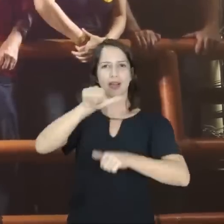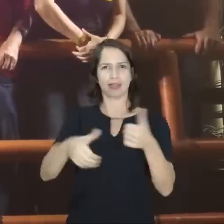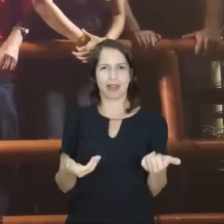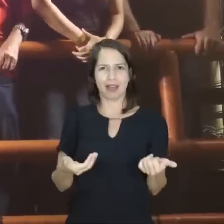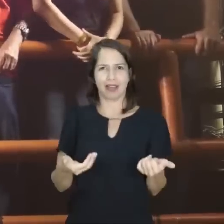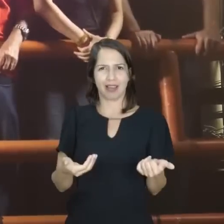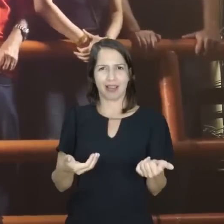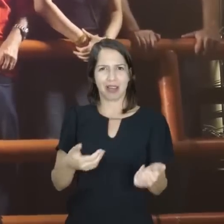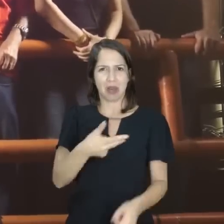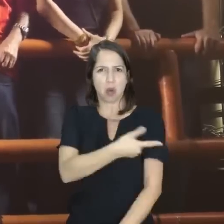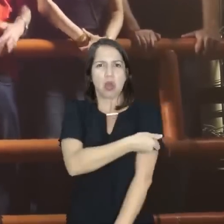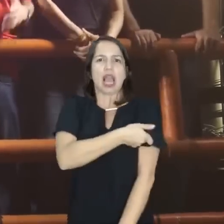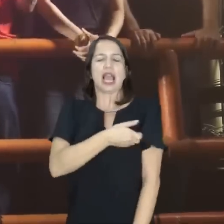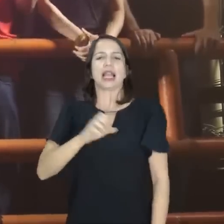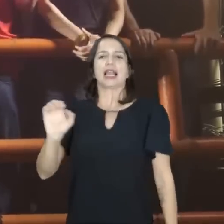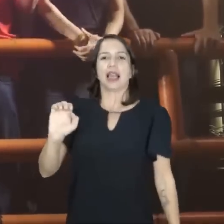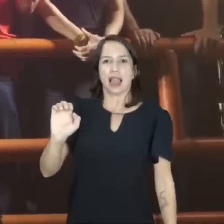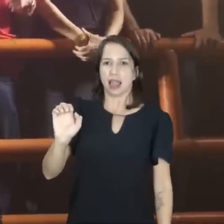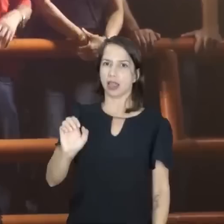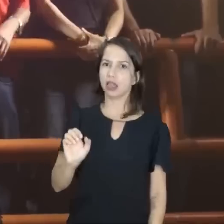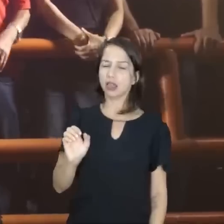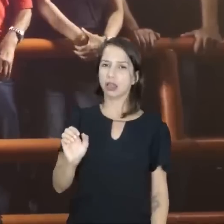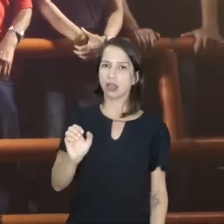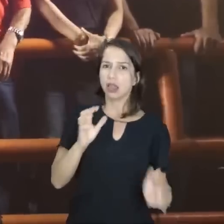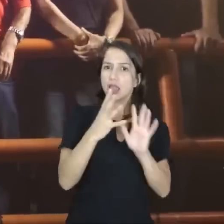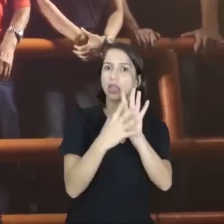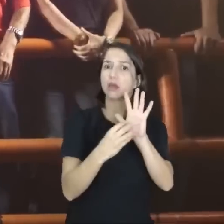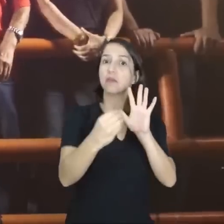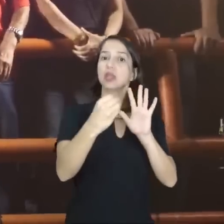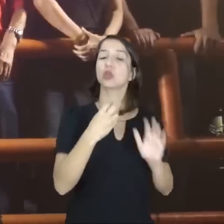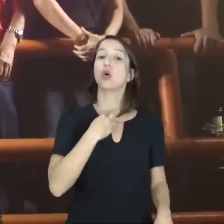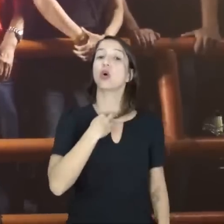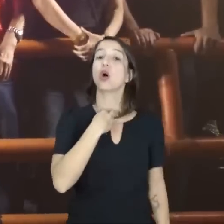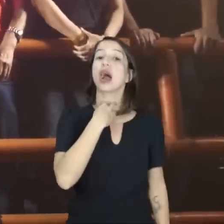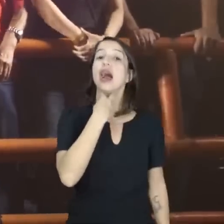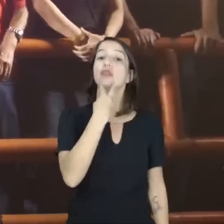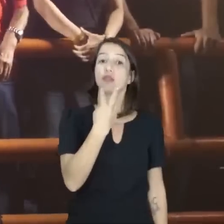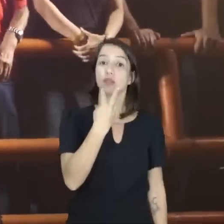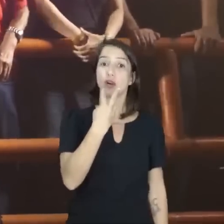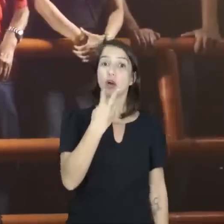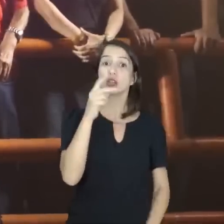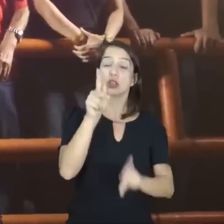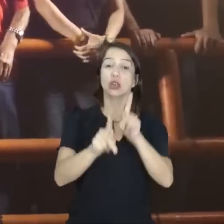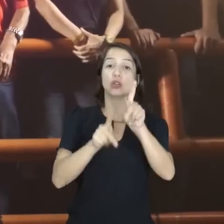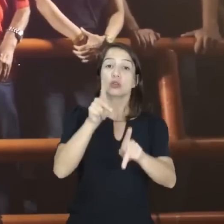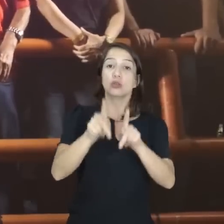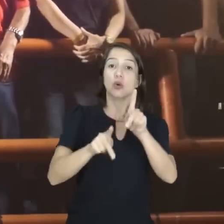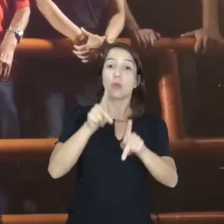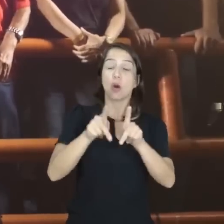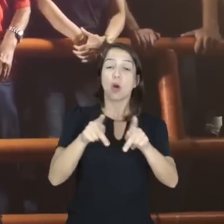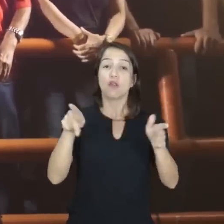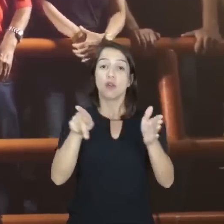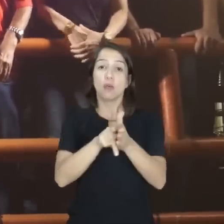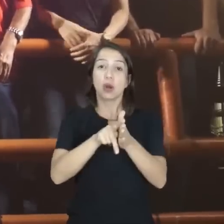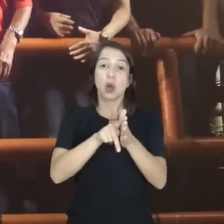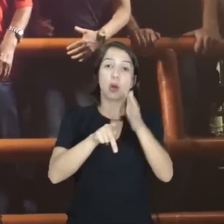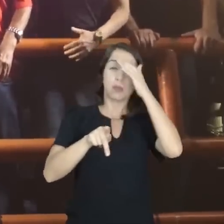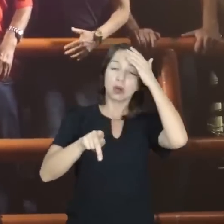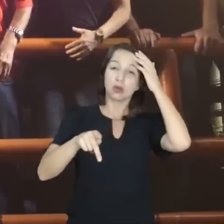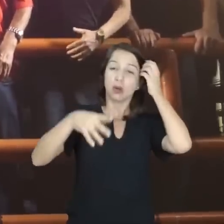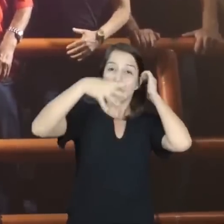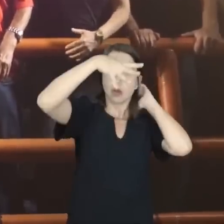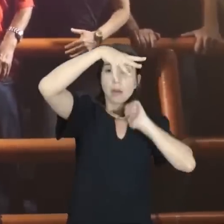imitando a morte do povo de Manaus que morreu afogado em cima de uma cama porque